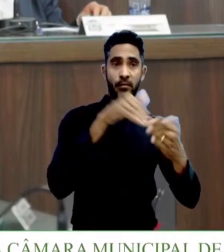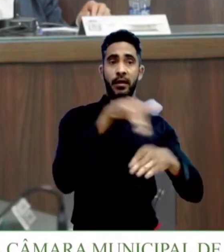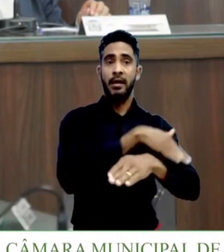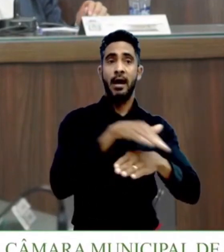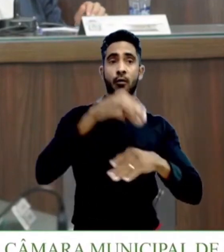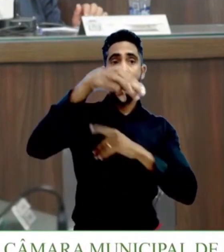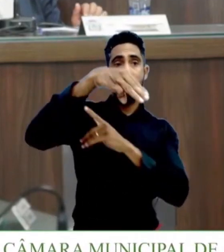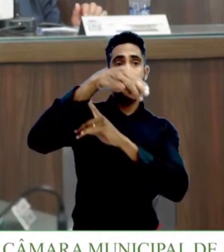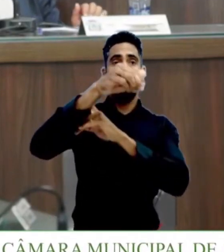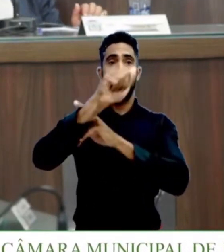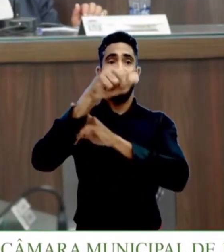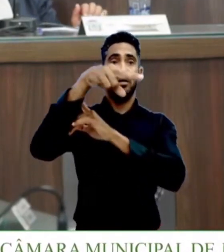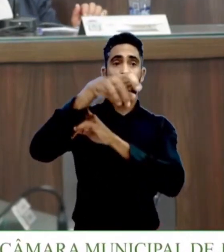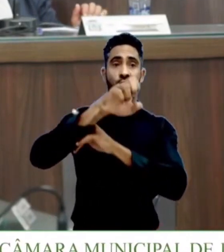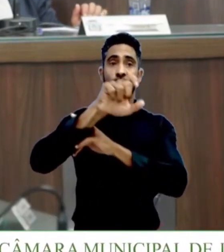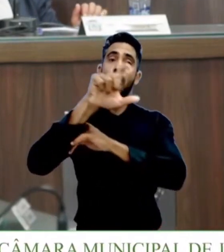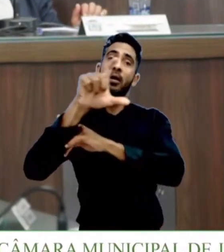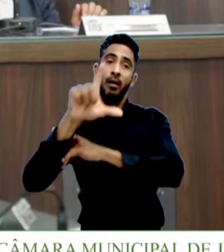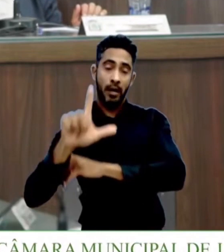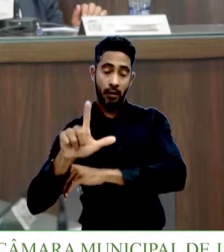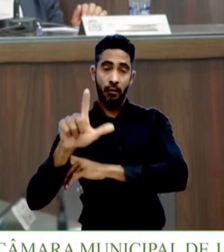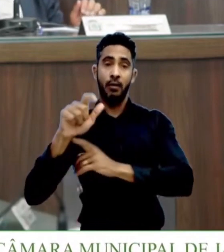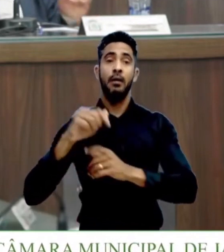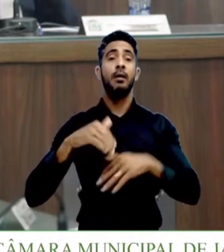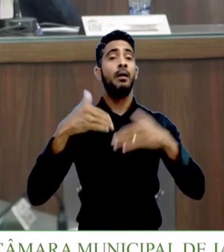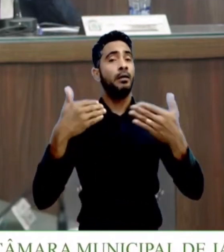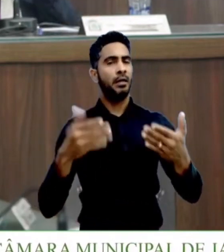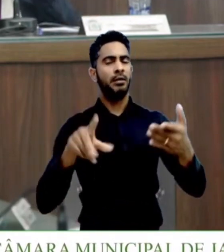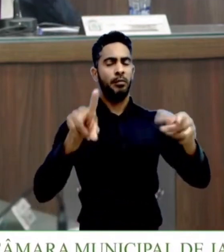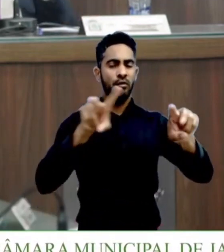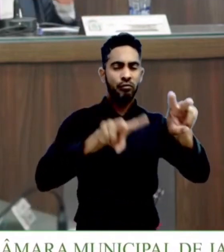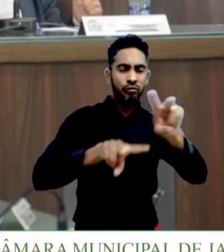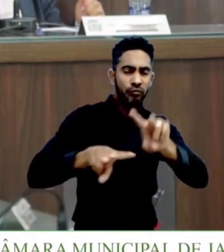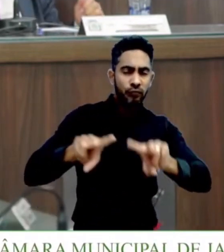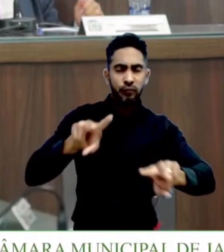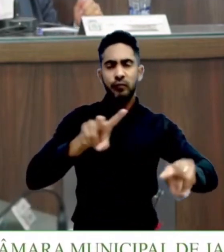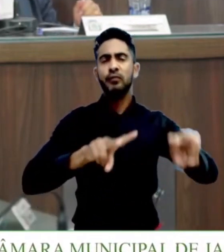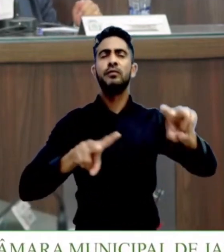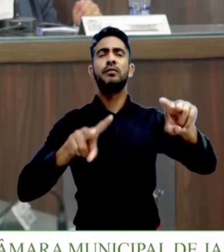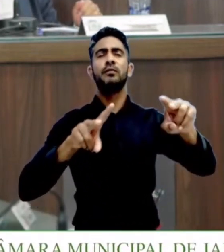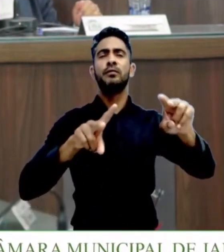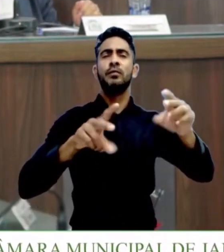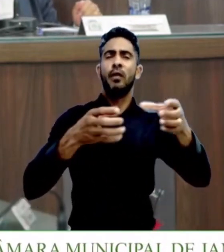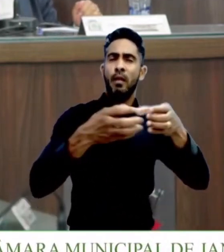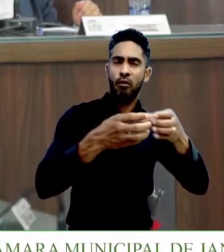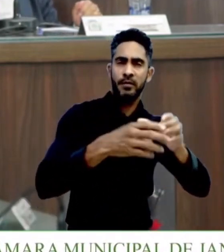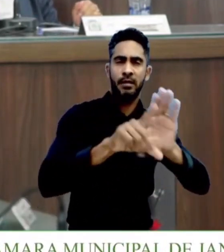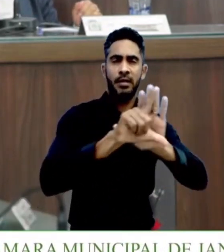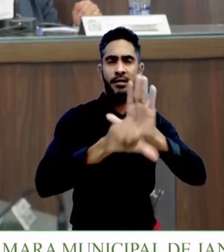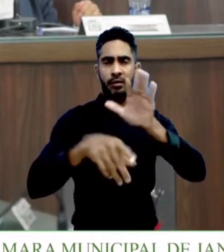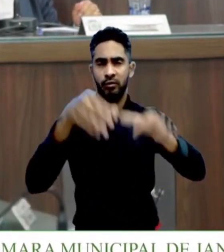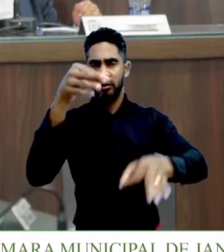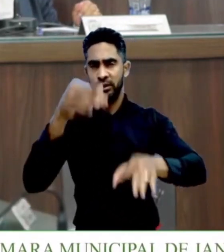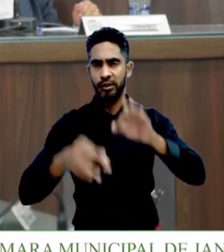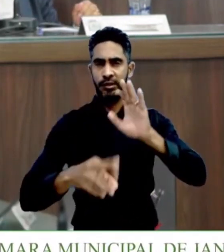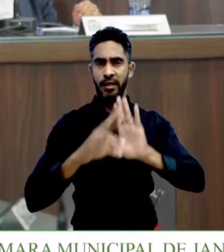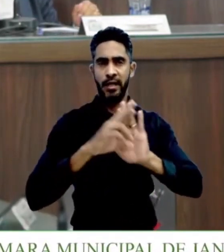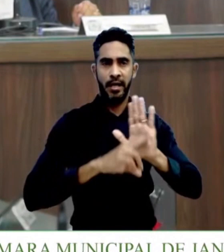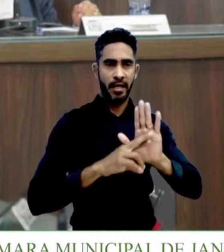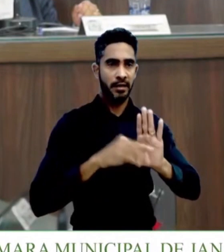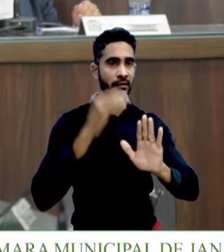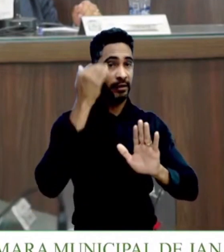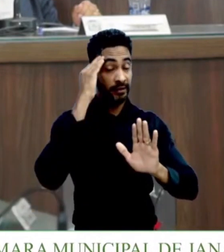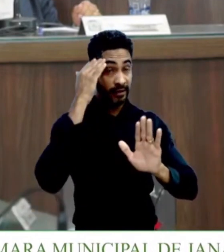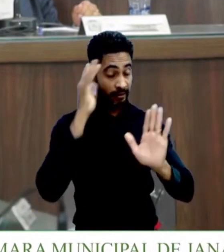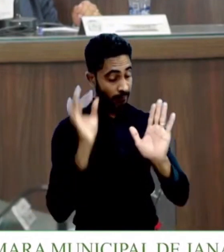de Rua Manuel Justino dos Santos. Após exame preliminar da Comissão de Legislação, Justiça e Redação, que concluiu